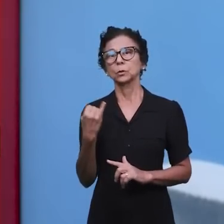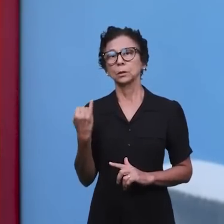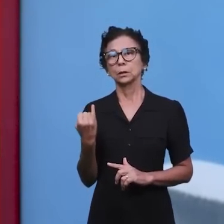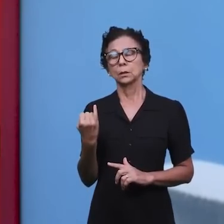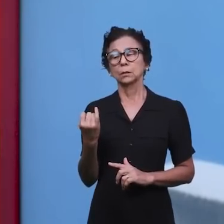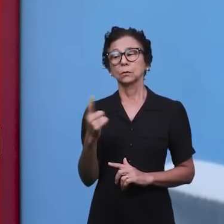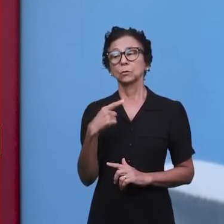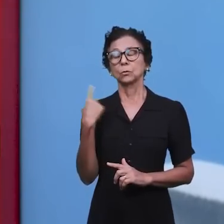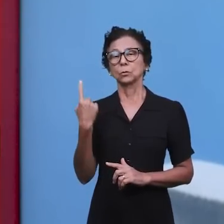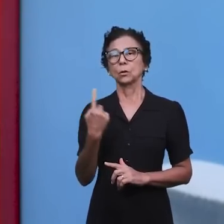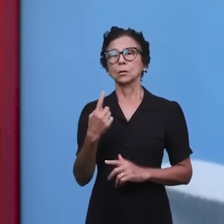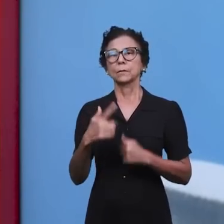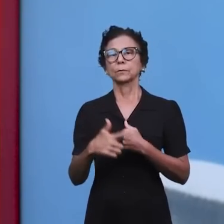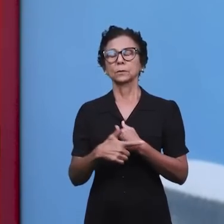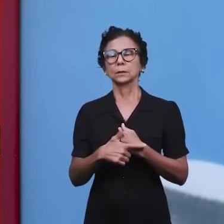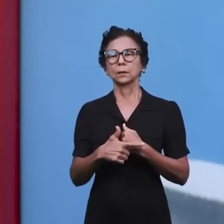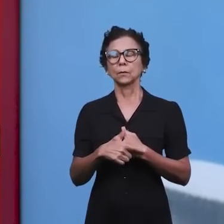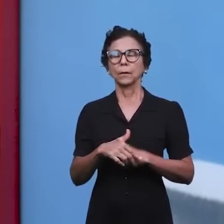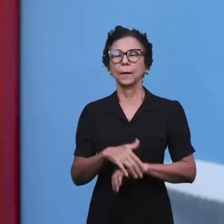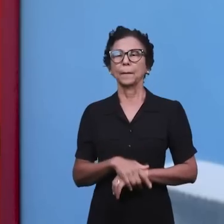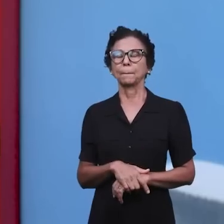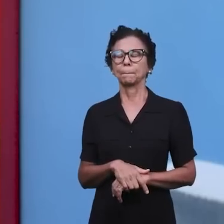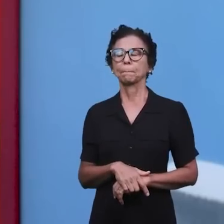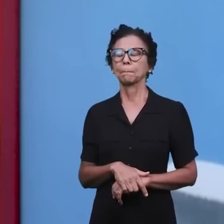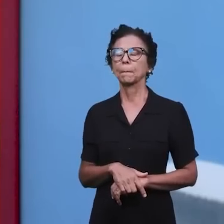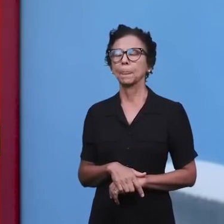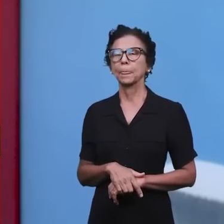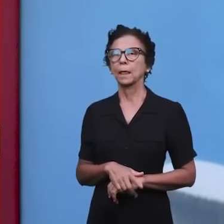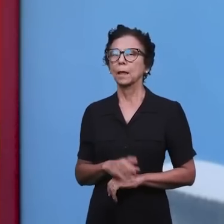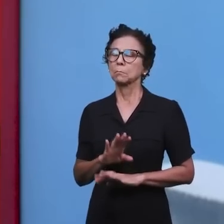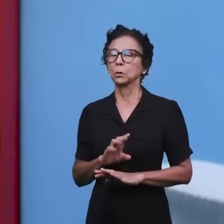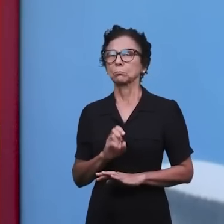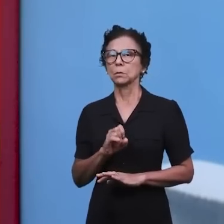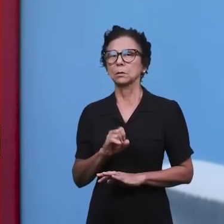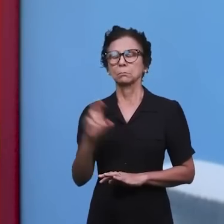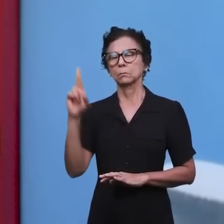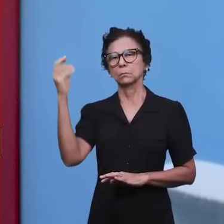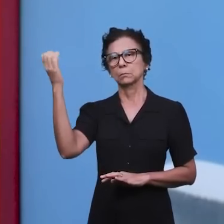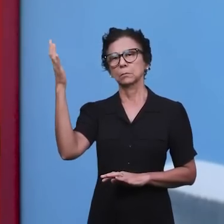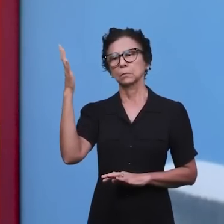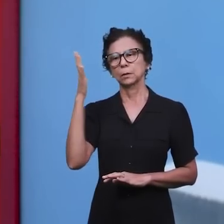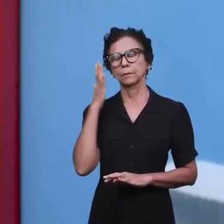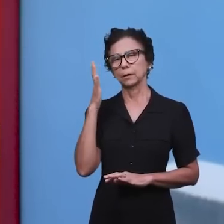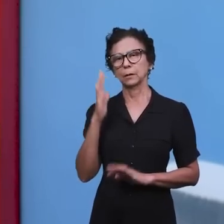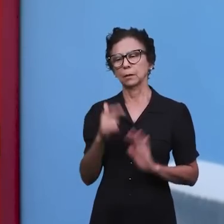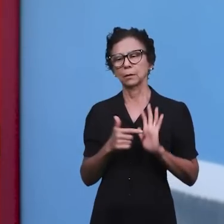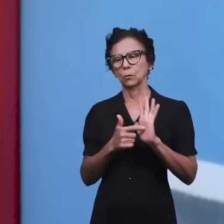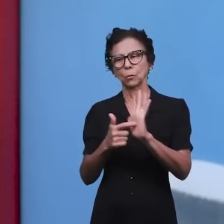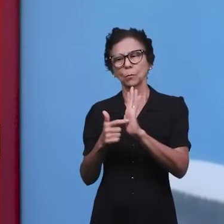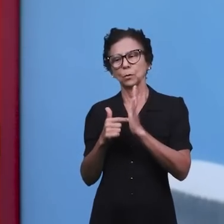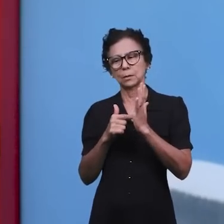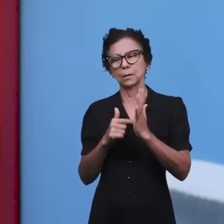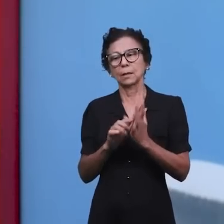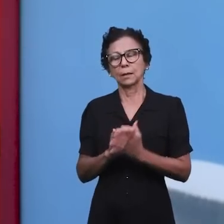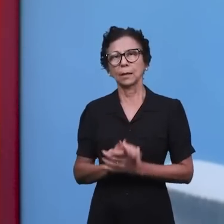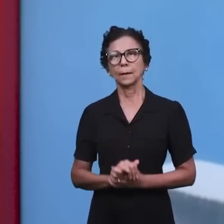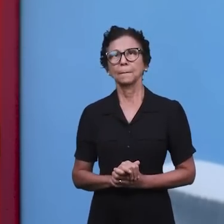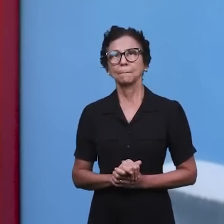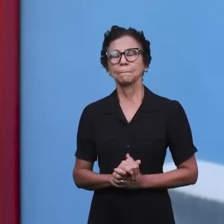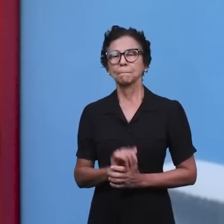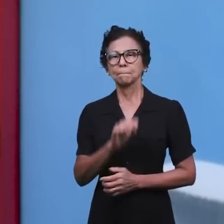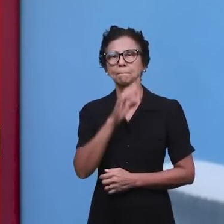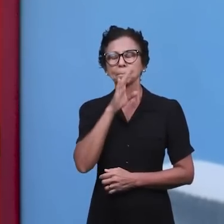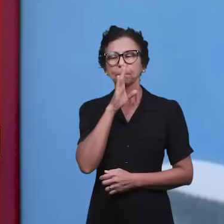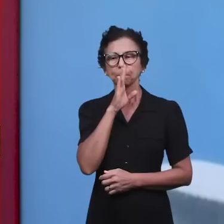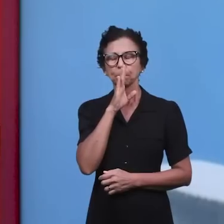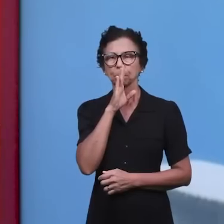saber ouvir e se o Senhor revelar ali, o que o Senhor falar, mostrar ali e nos calar e